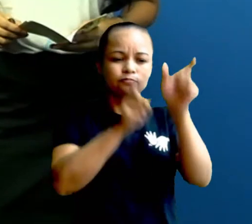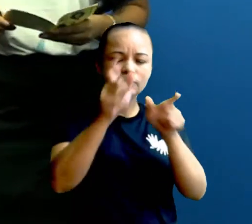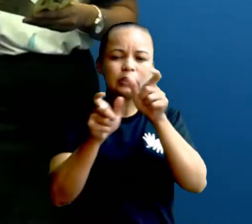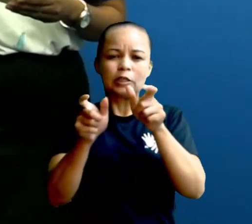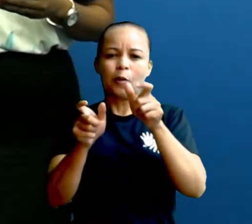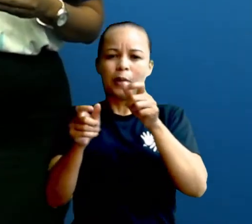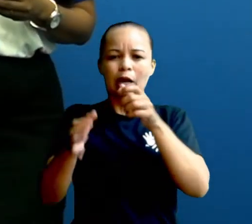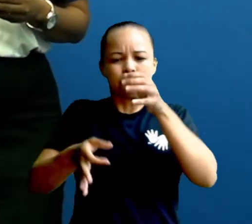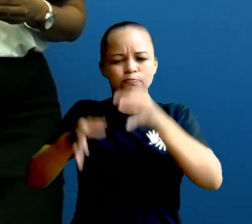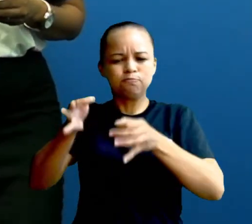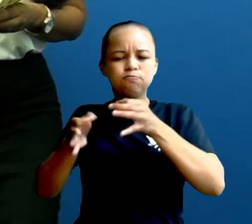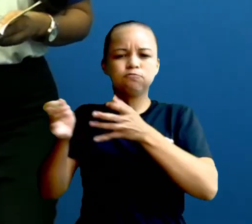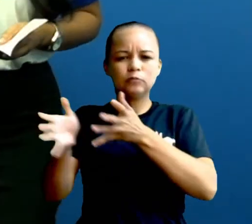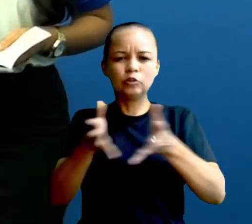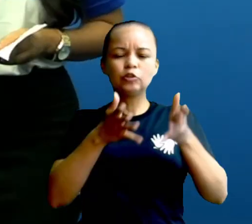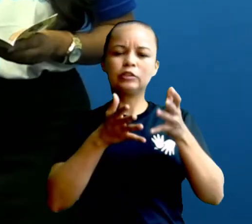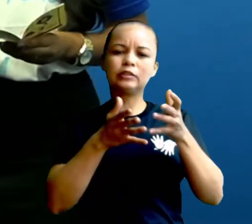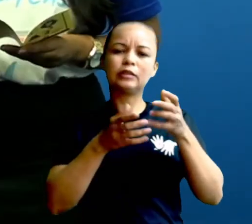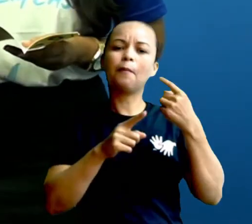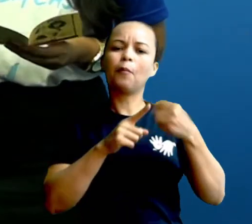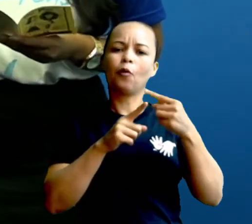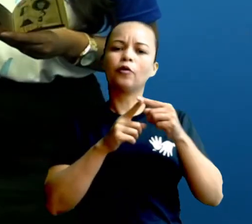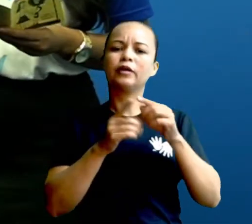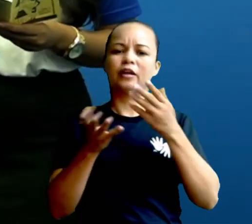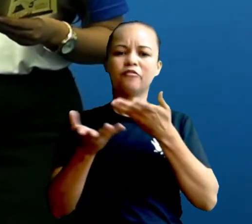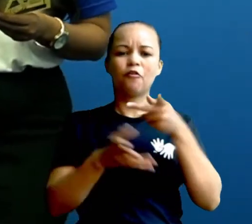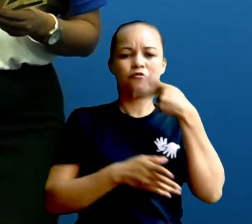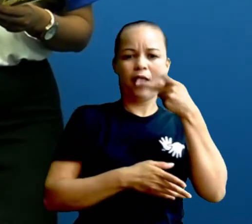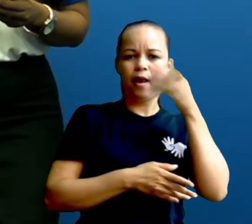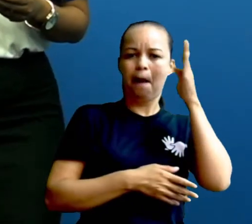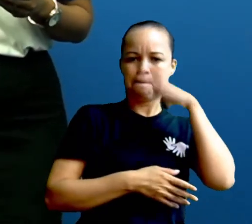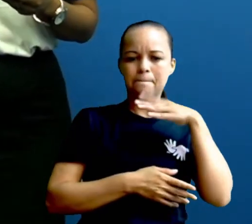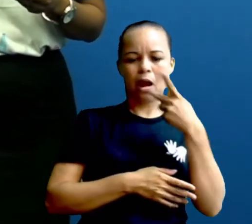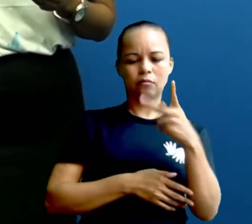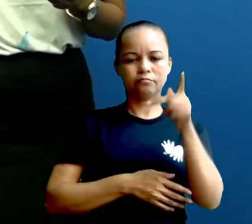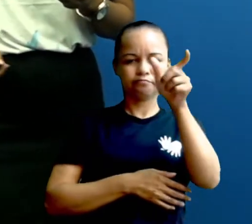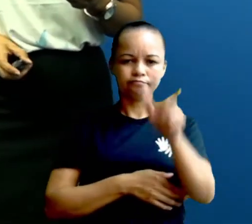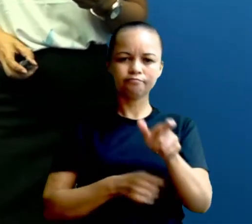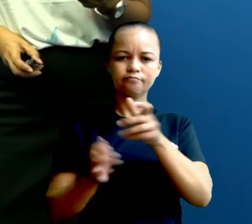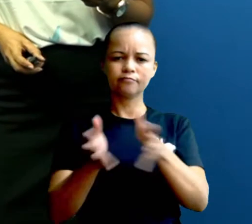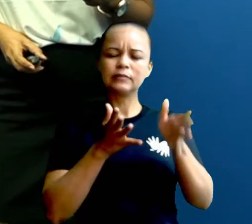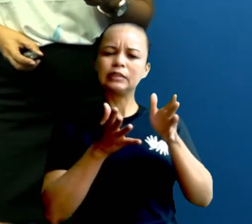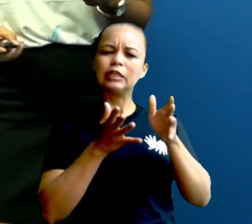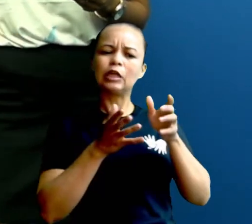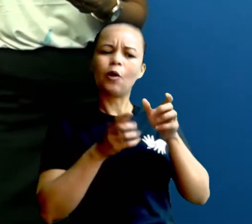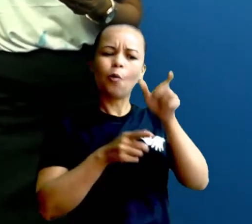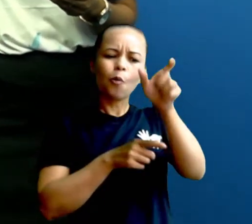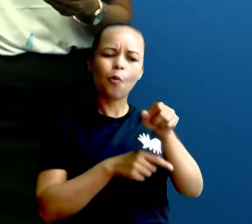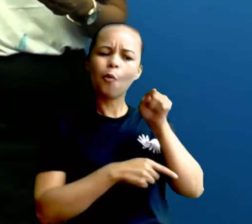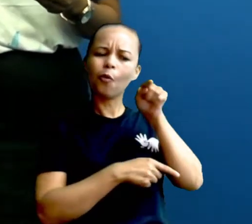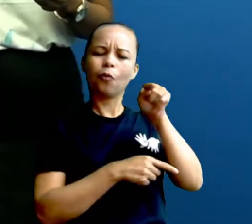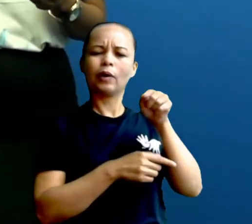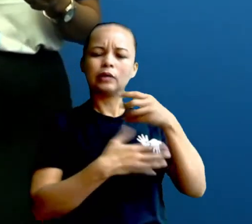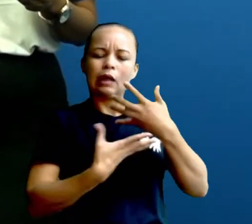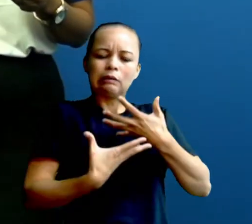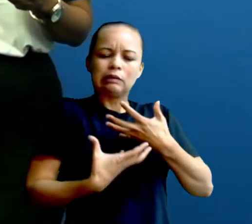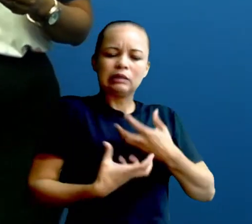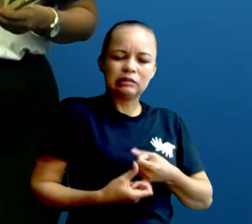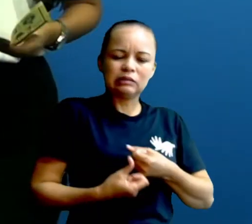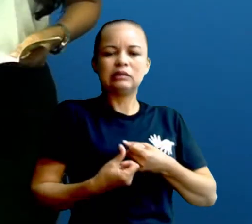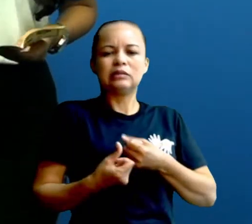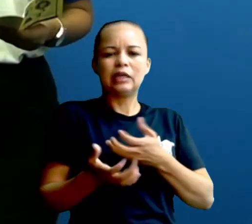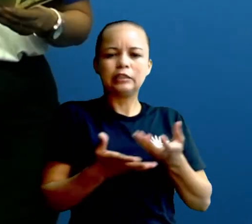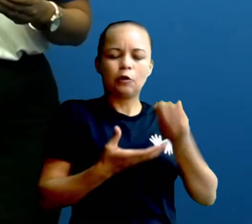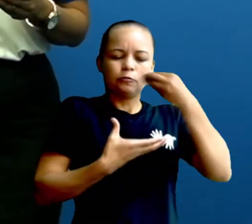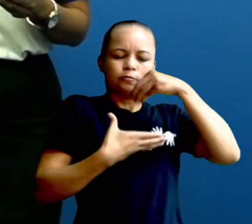pelo povo, injustiçada, porque vão falar mal dela. Por isso a mãe não revela o quanto ela está cansada,